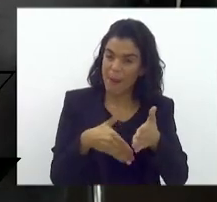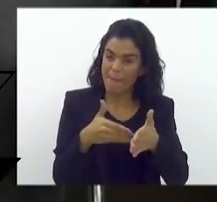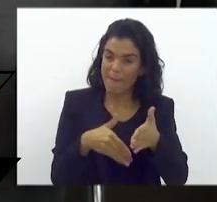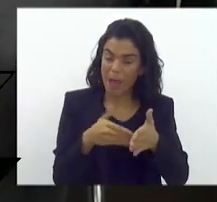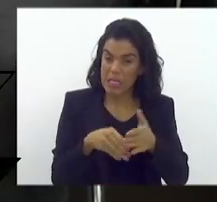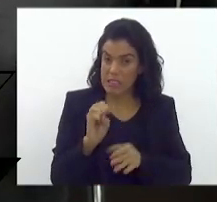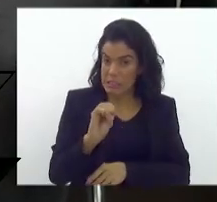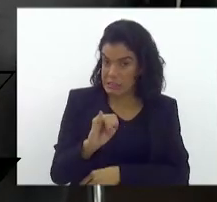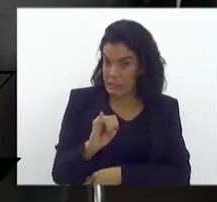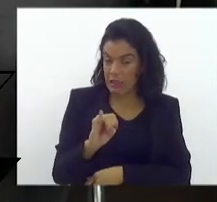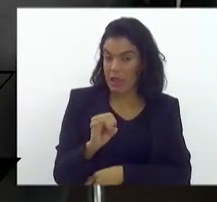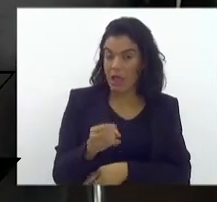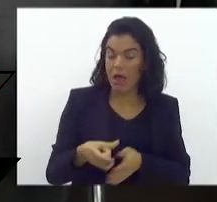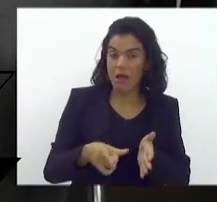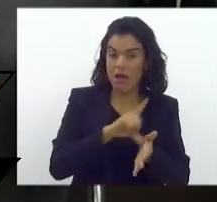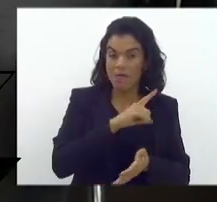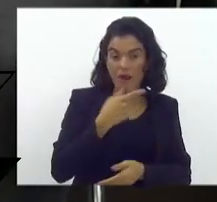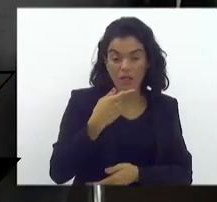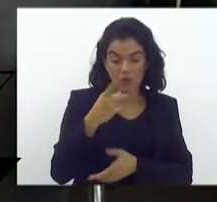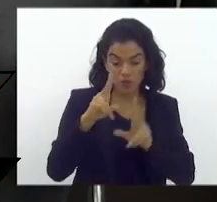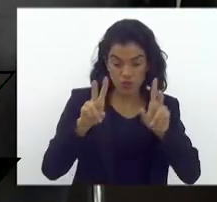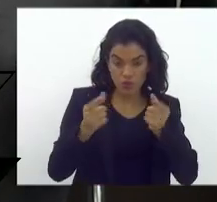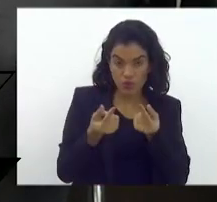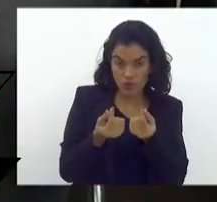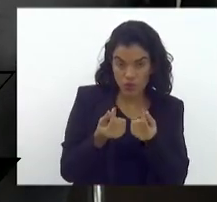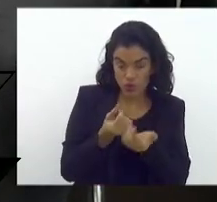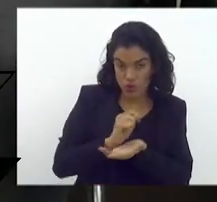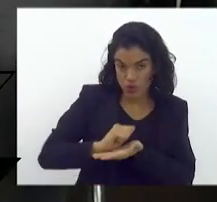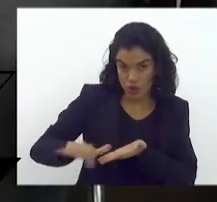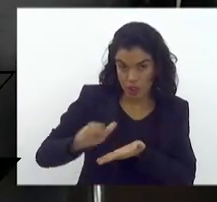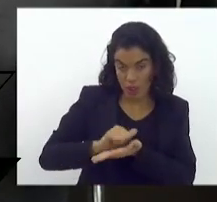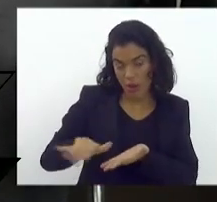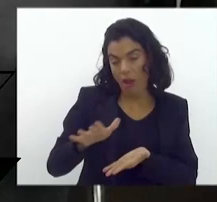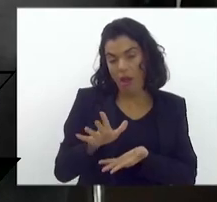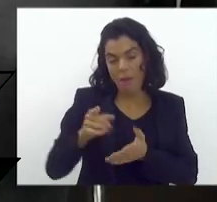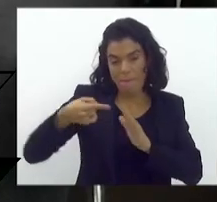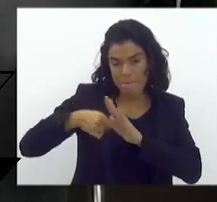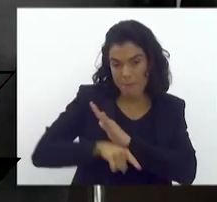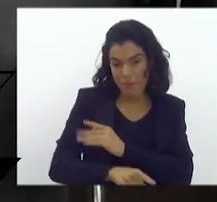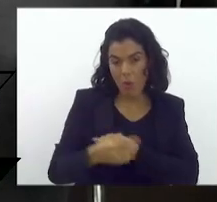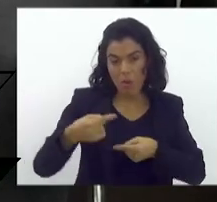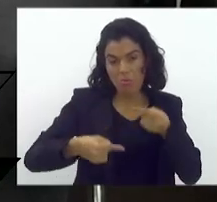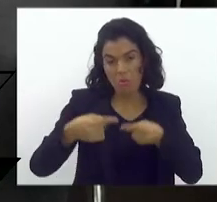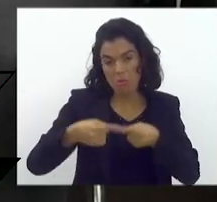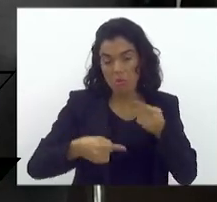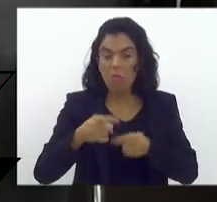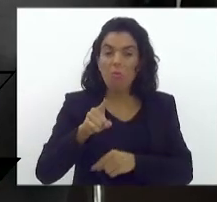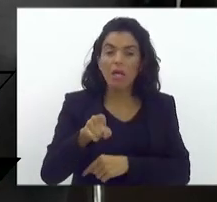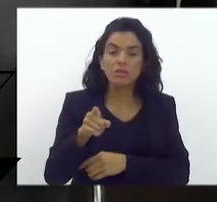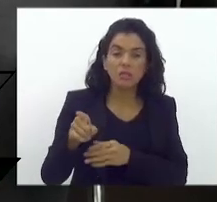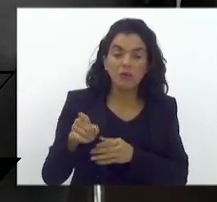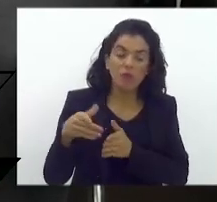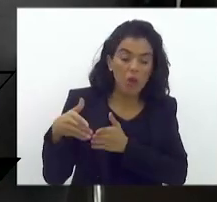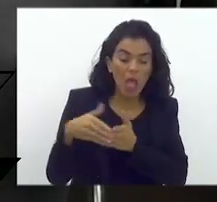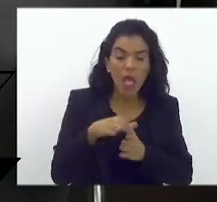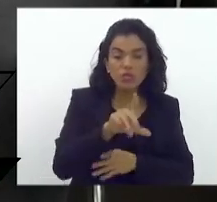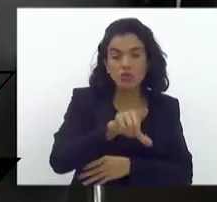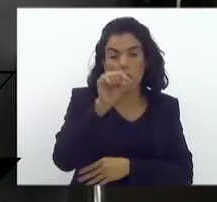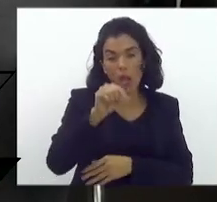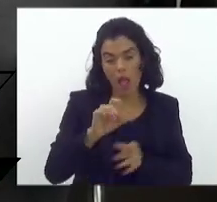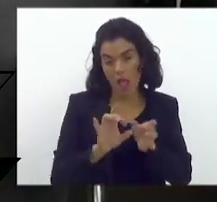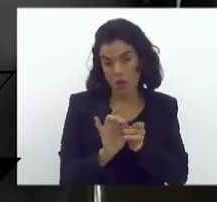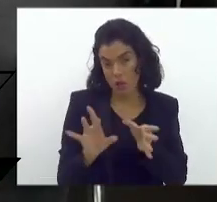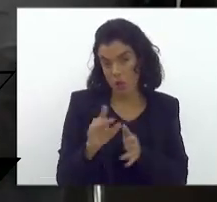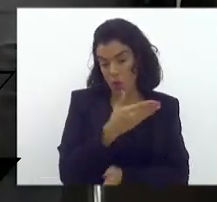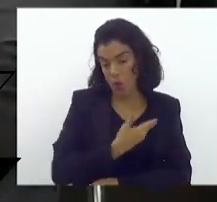Se o caminho tivesse sido apontar a fonte de custeio, talvez a gente tivesse que aprofundar esse debate. Mas como foi pelo caminho do autorizativo, acho que o governo mesmo tentaria